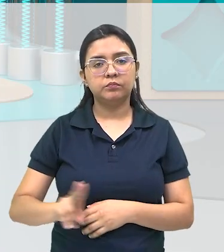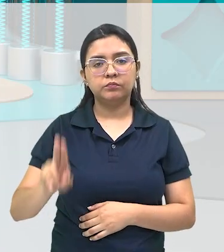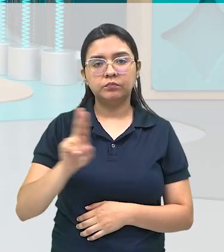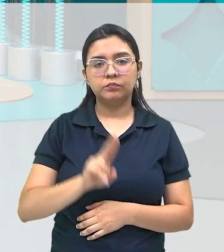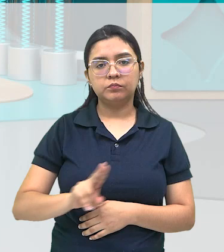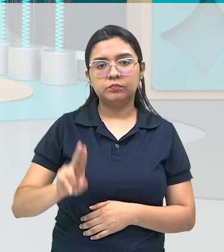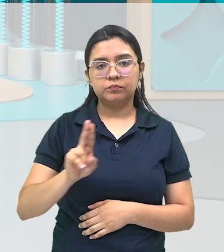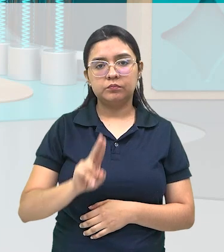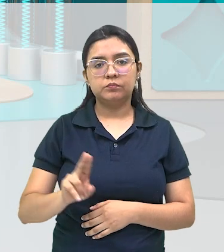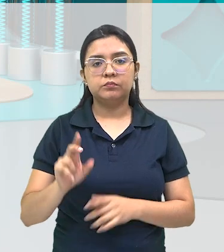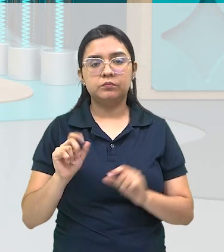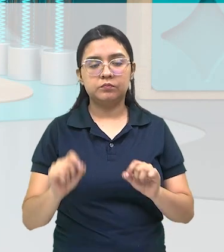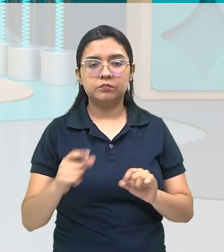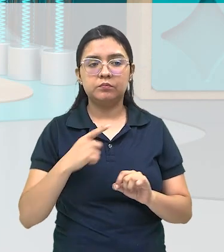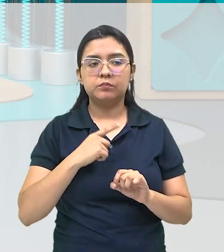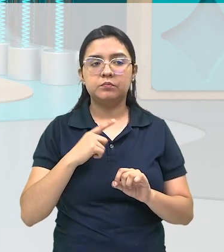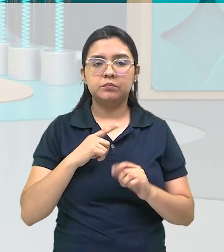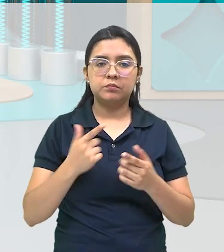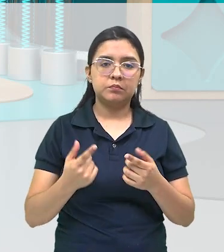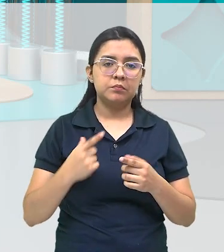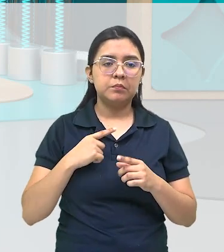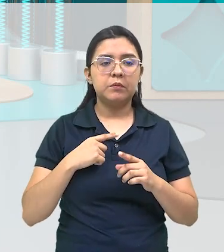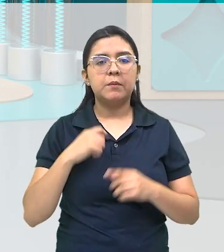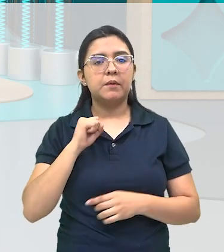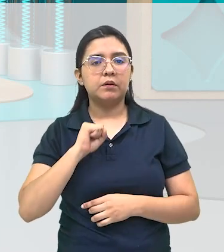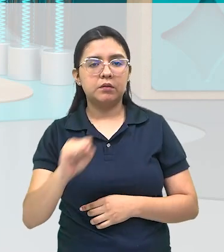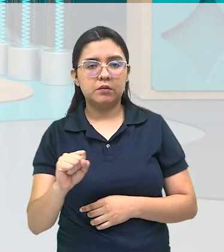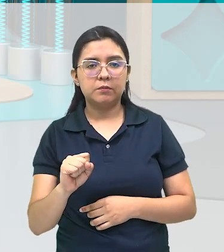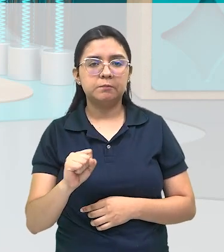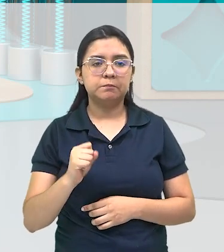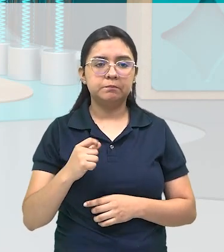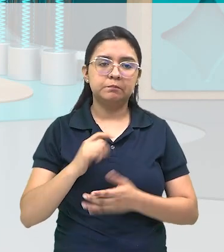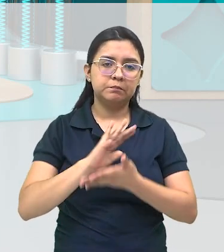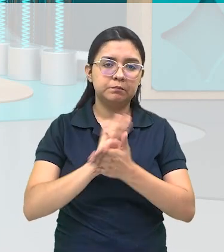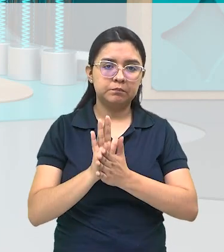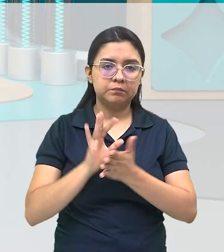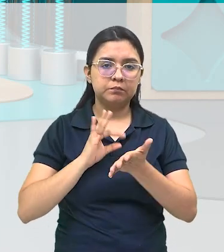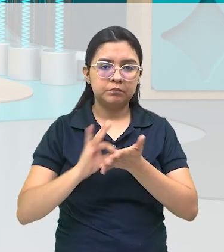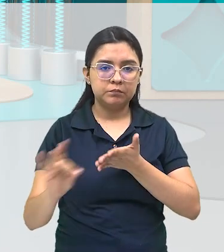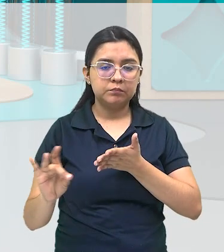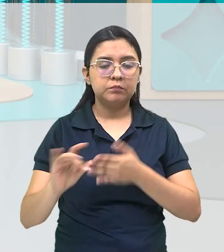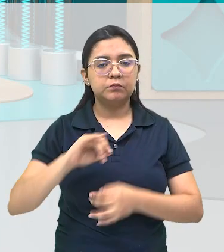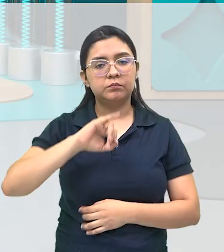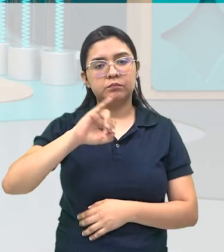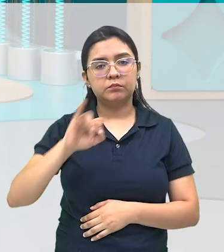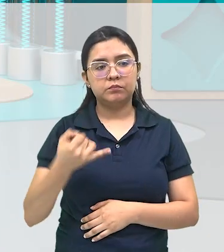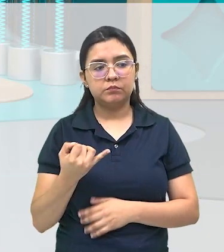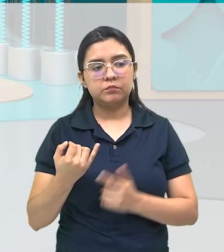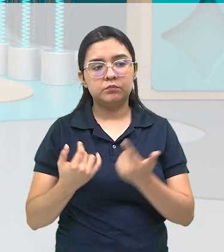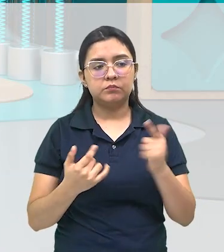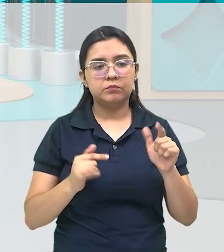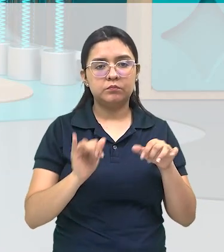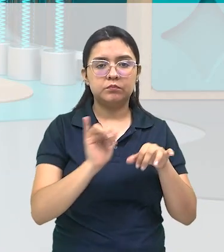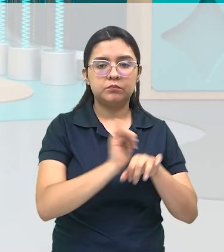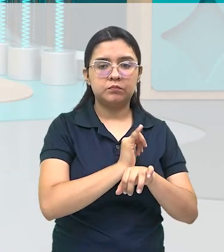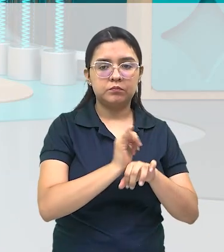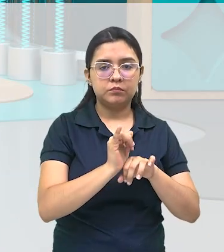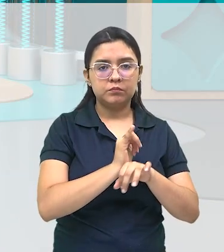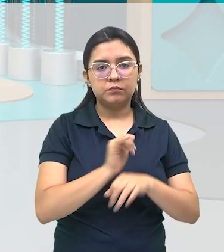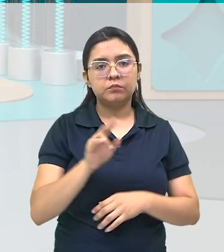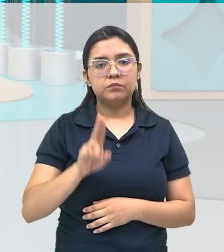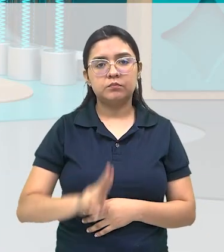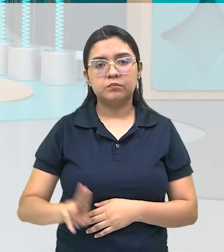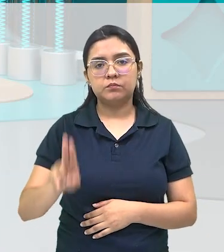usadas para machucar, para matar, né, o indivíduo, e aí aproveitou todas as outras técnicas que eram